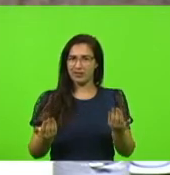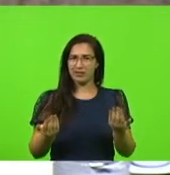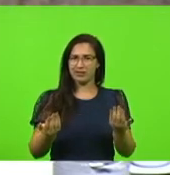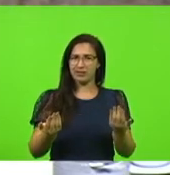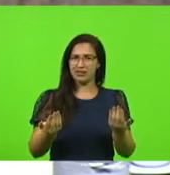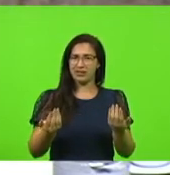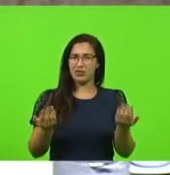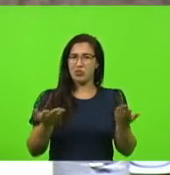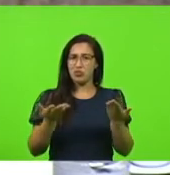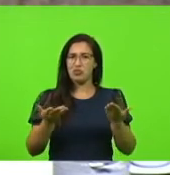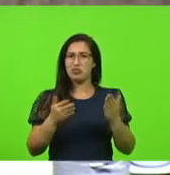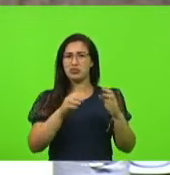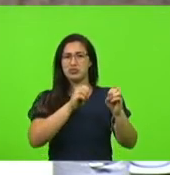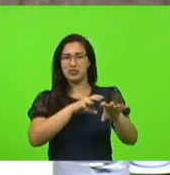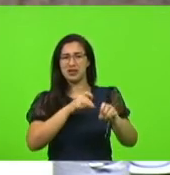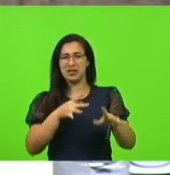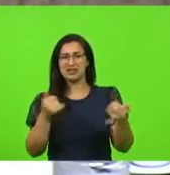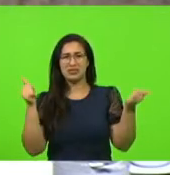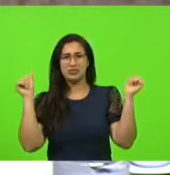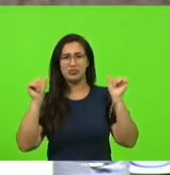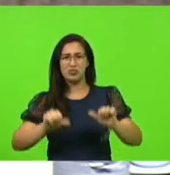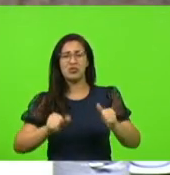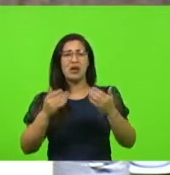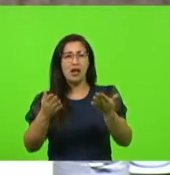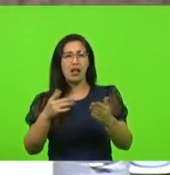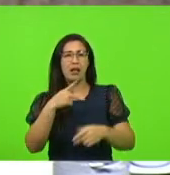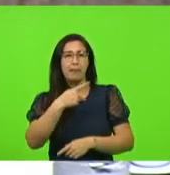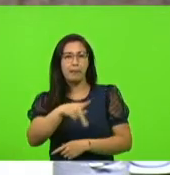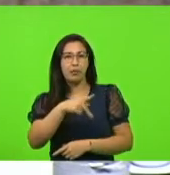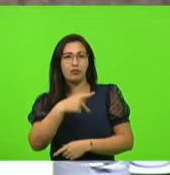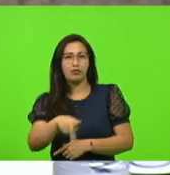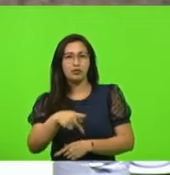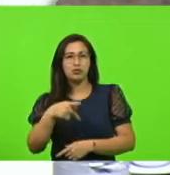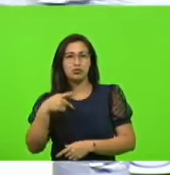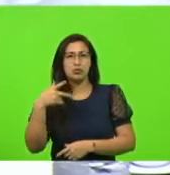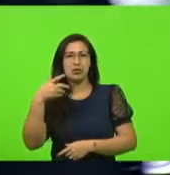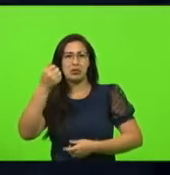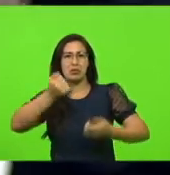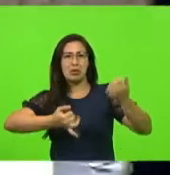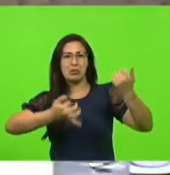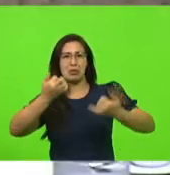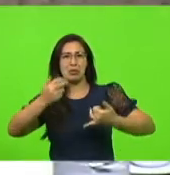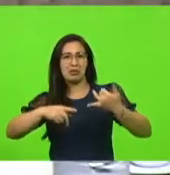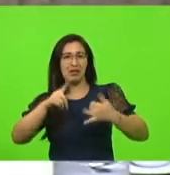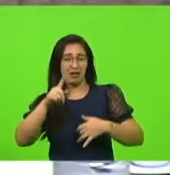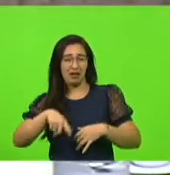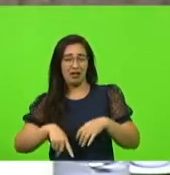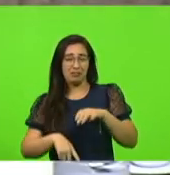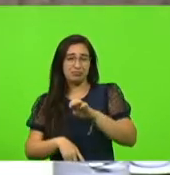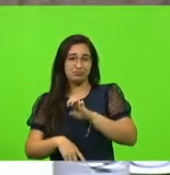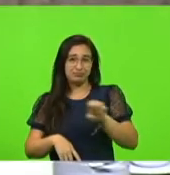a pior. Olha, só pela forma como essa professora se manifesta, parece que já dá para ver que é uma esquerdista barraqueira.